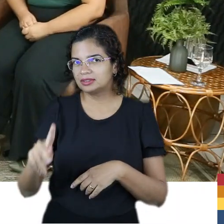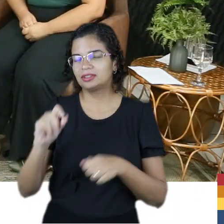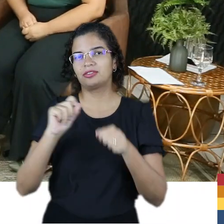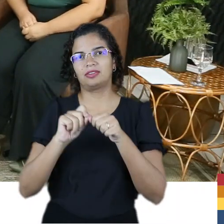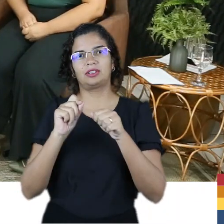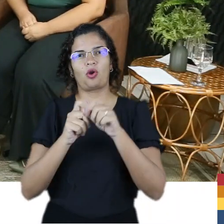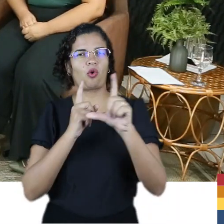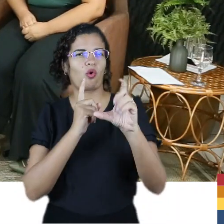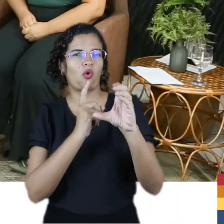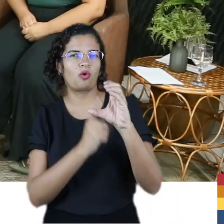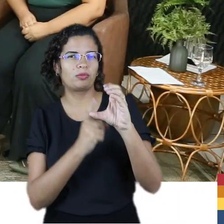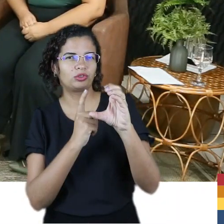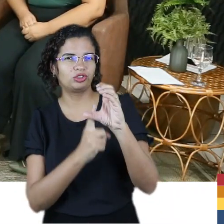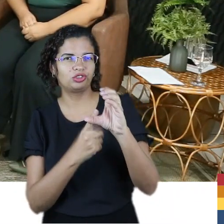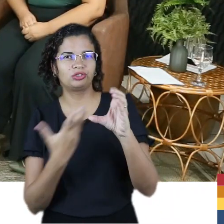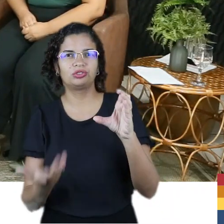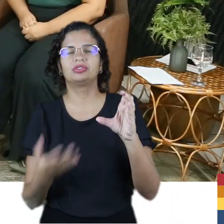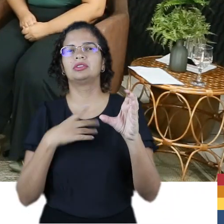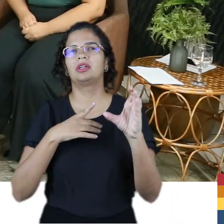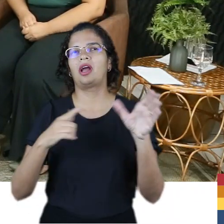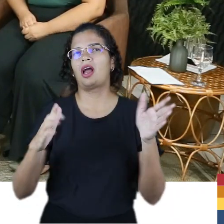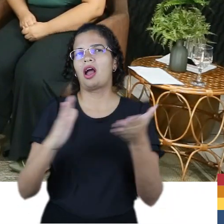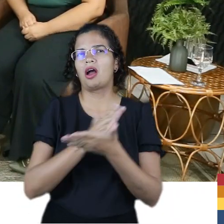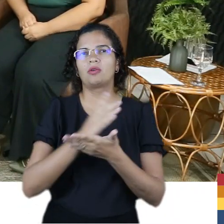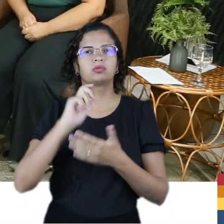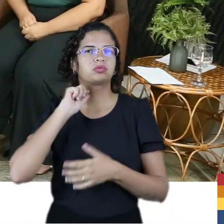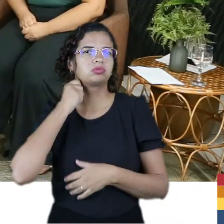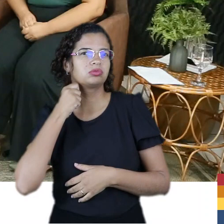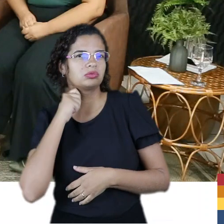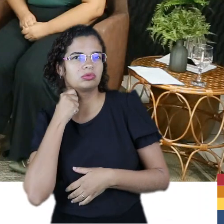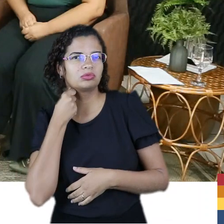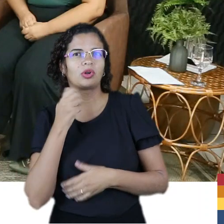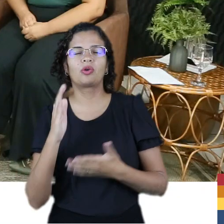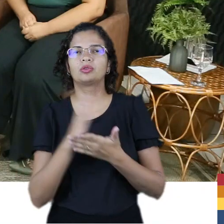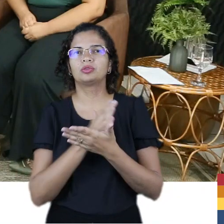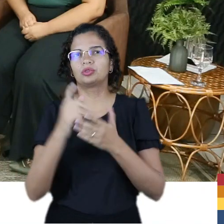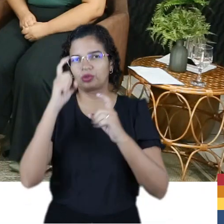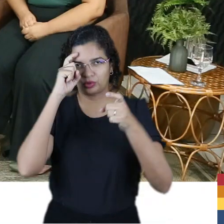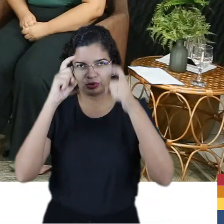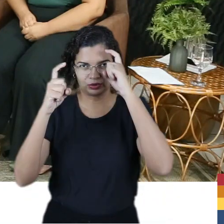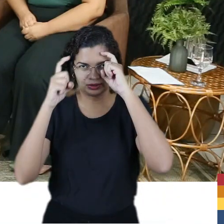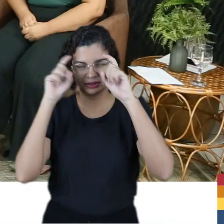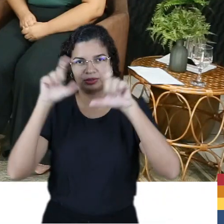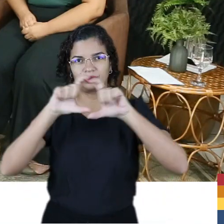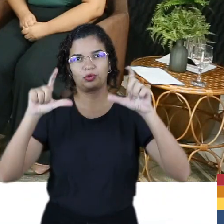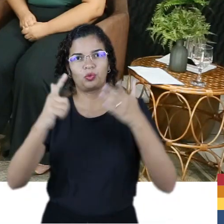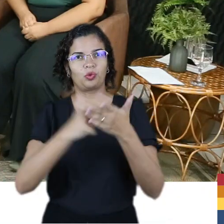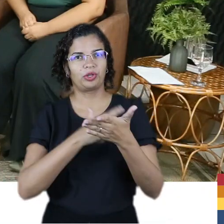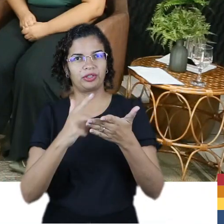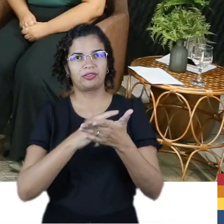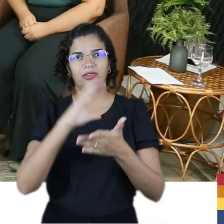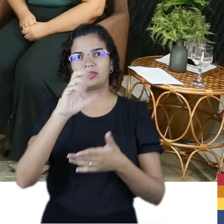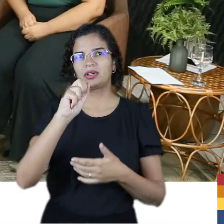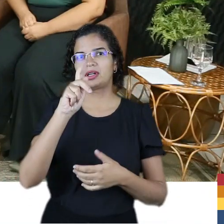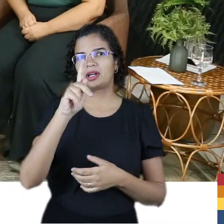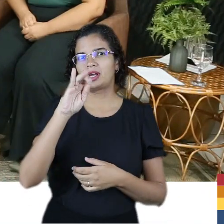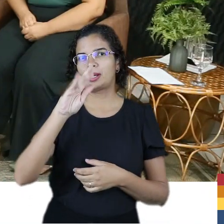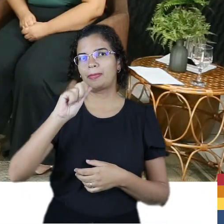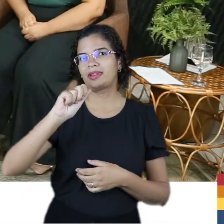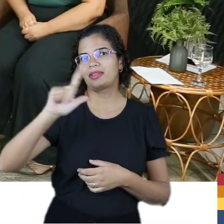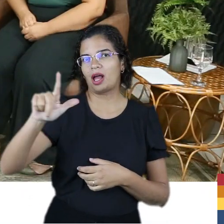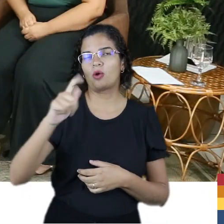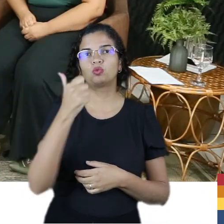tecnológico ou escolas politécnicas e onde a gente pode encontrar indícios dessa educação igualitária dessa